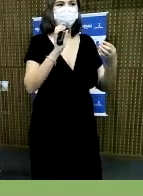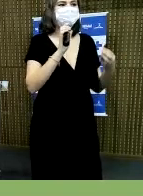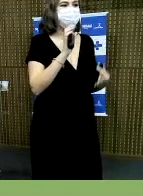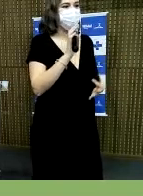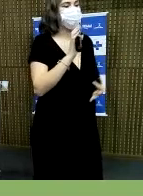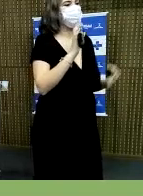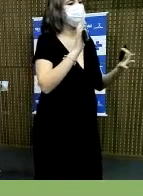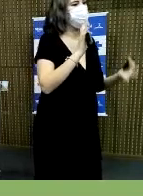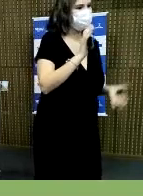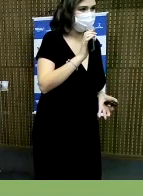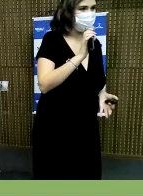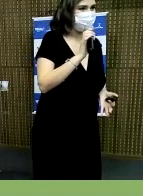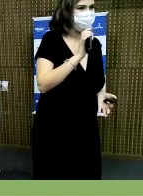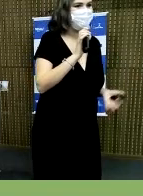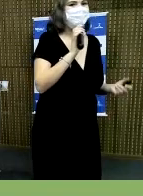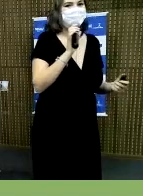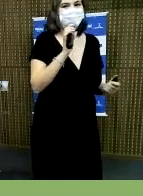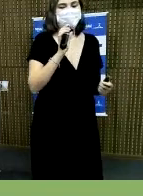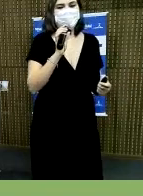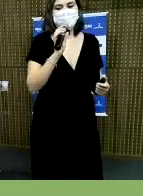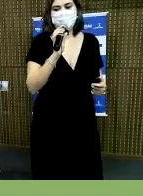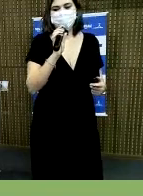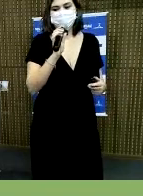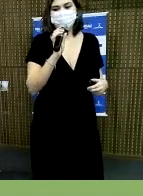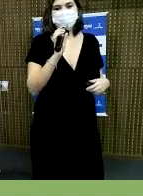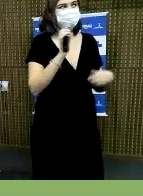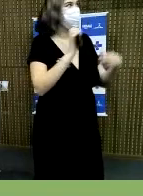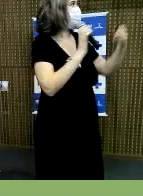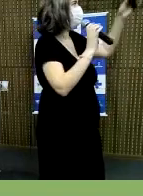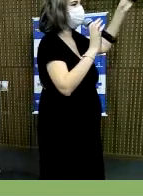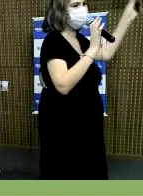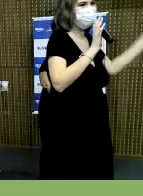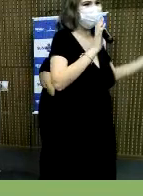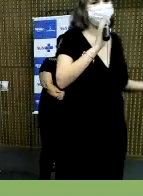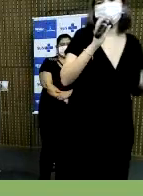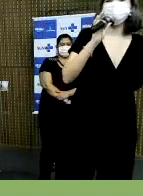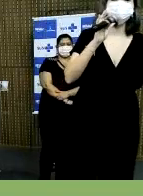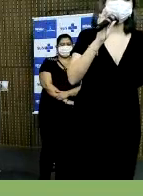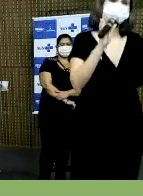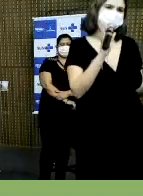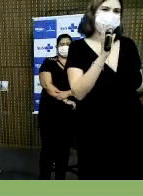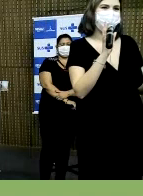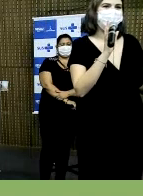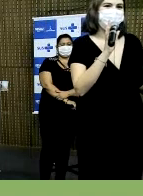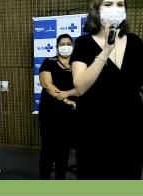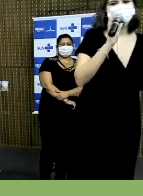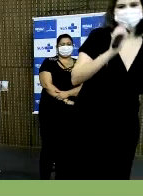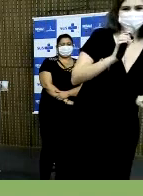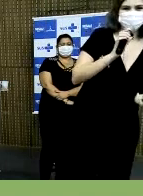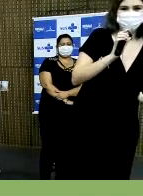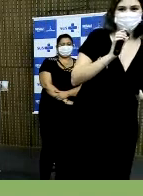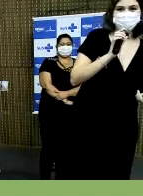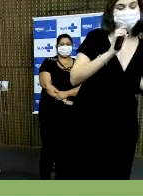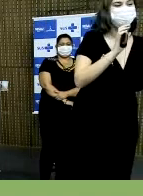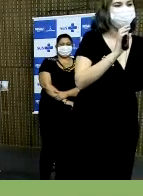com situações crônicas, e que assim, já tinha o agendamento, eu esqueci. Posso ser